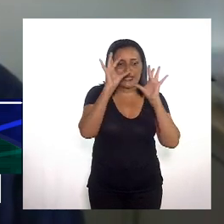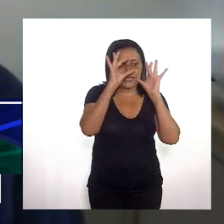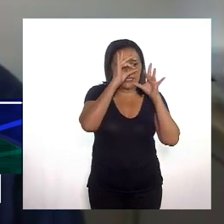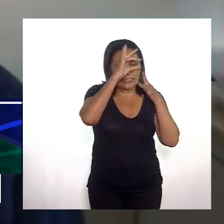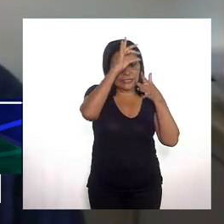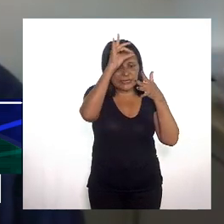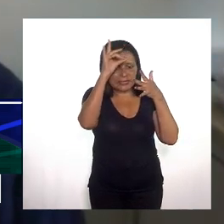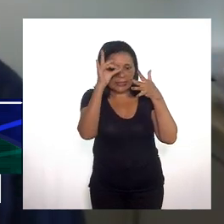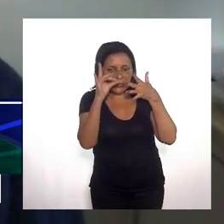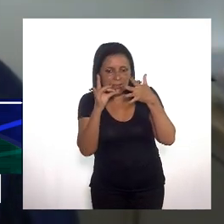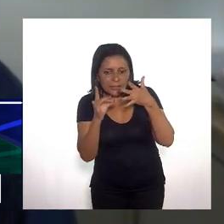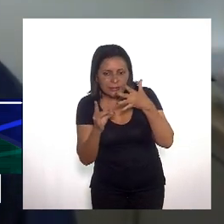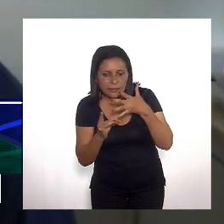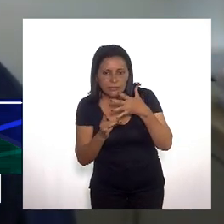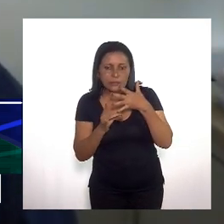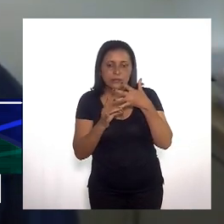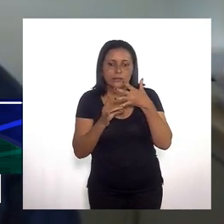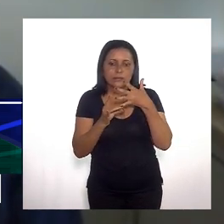detalhada,